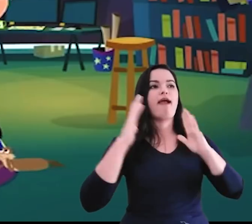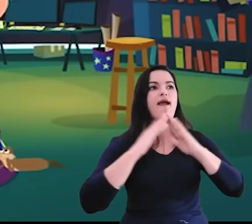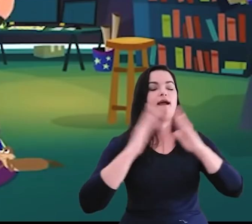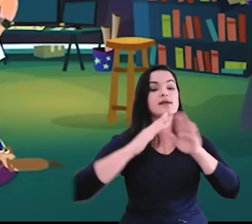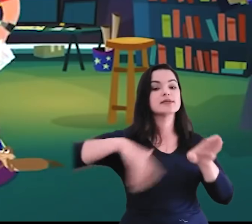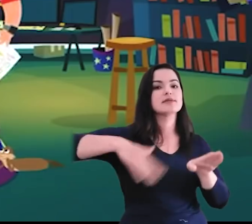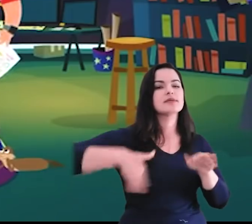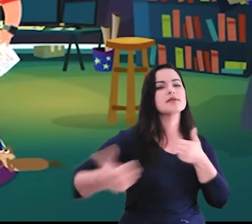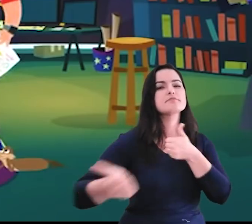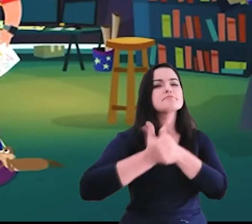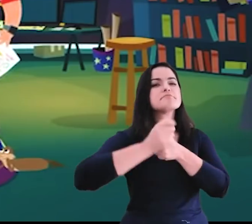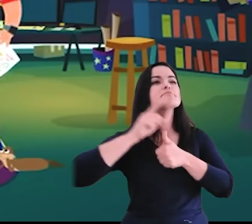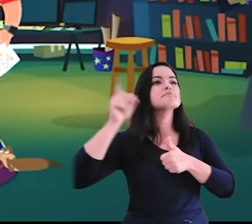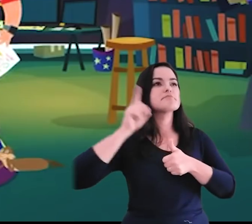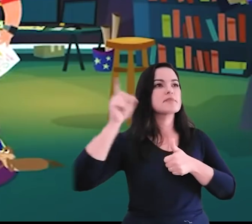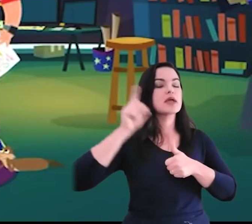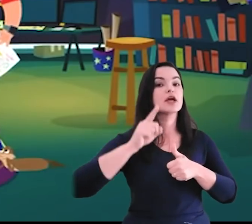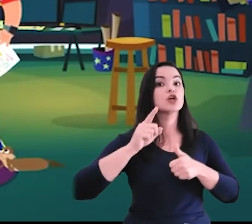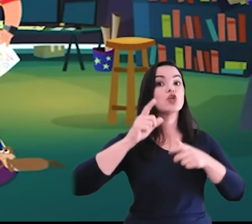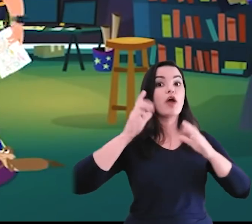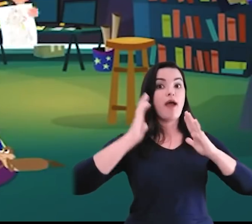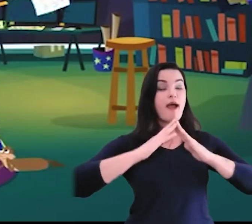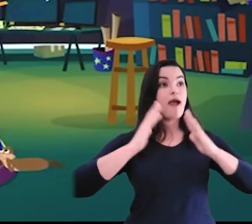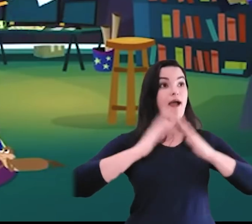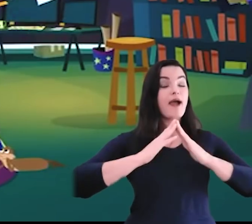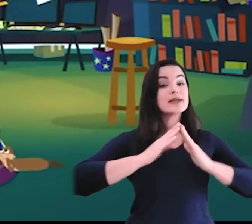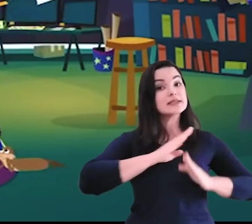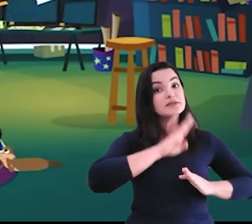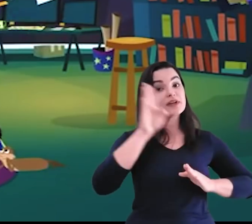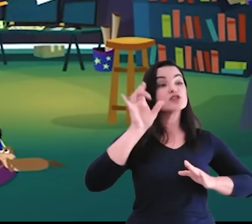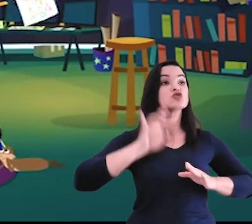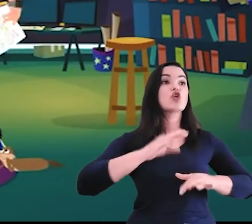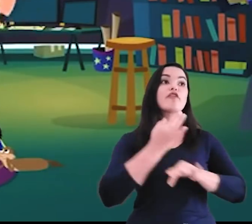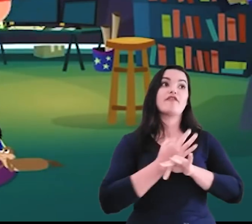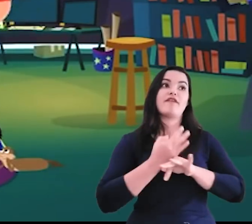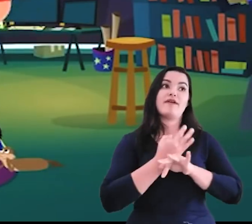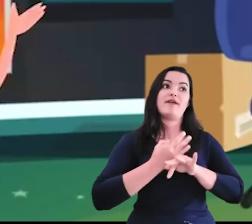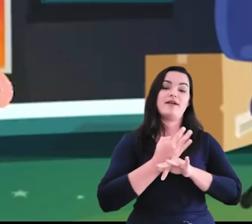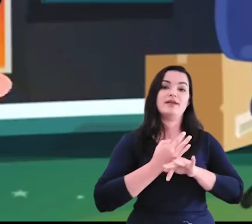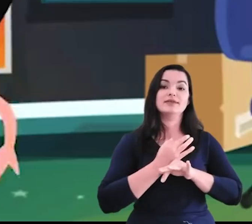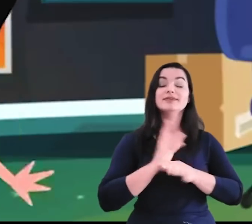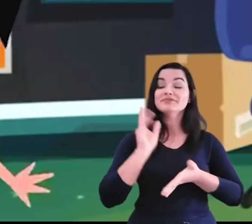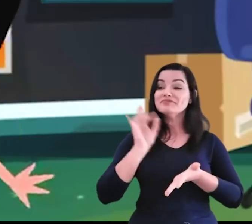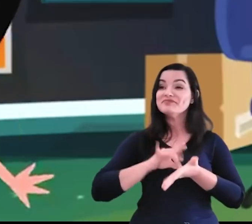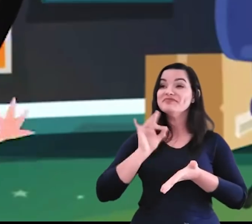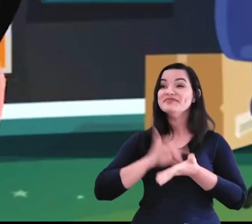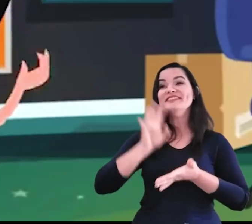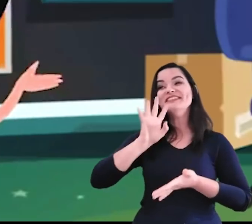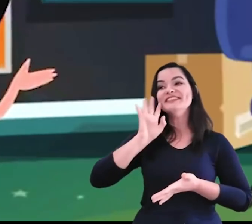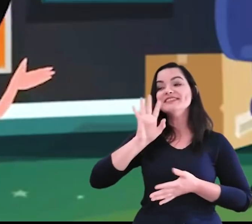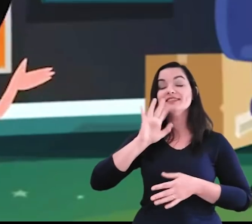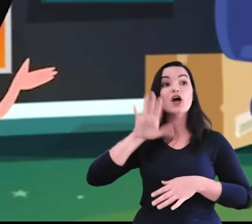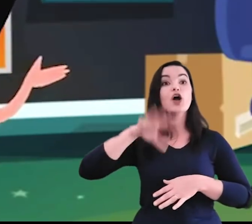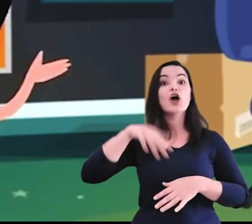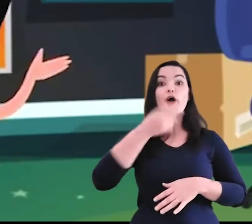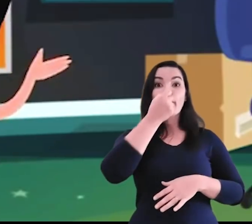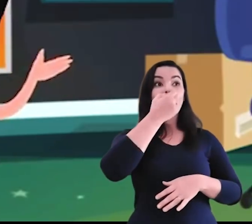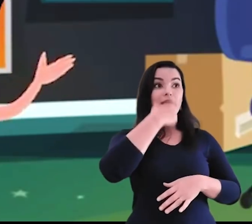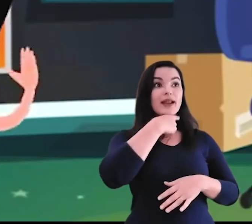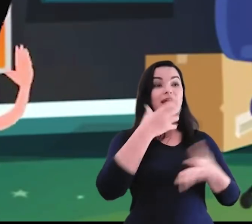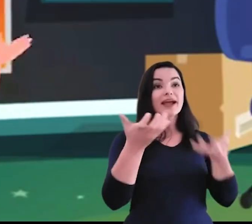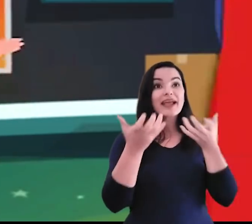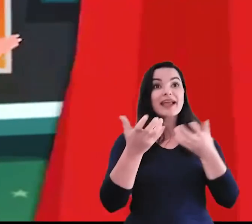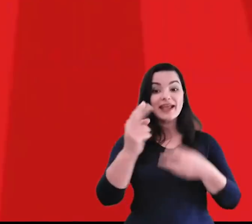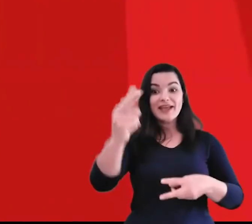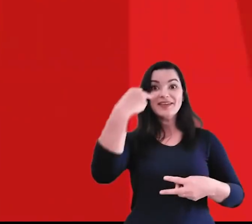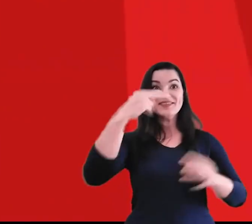aqui. Uma casa de férias marciana? Que legal! É mesmo! Galileu, quer assistir o show da nossa missão